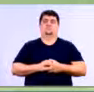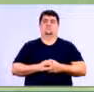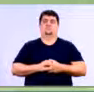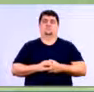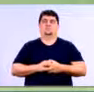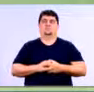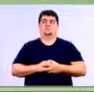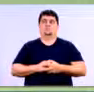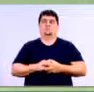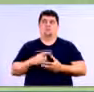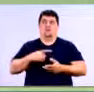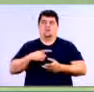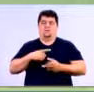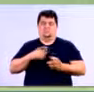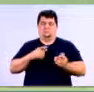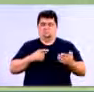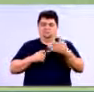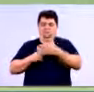Aqui existe o banco.